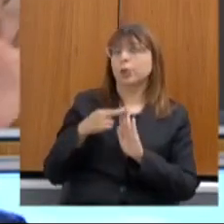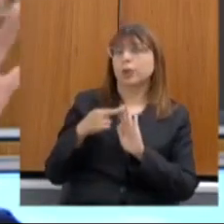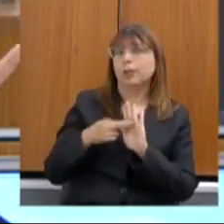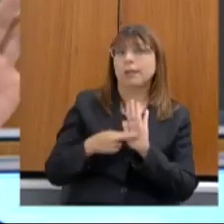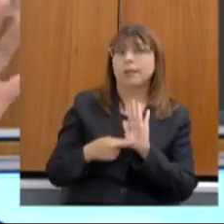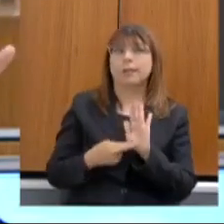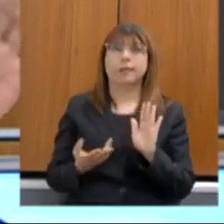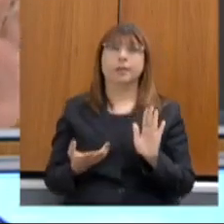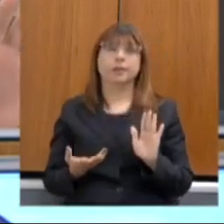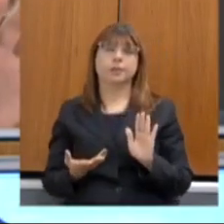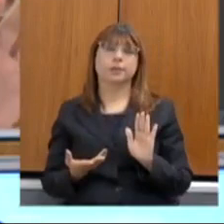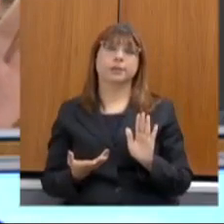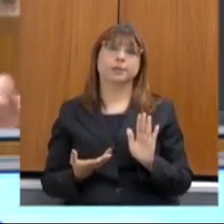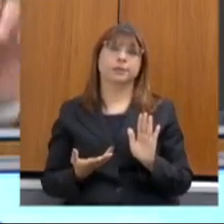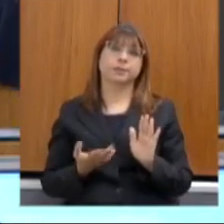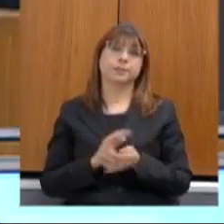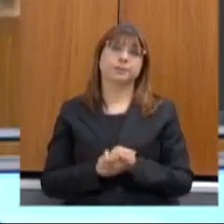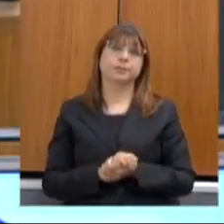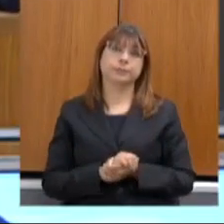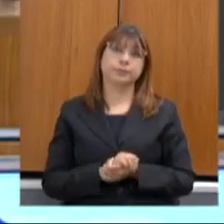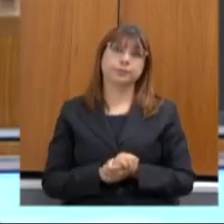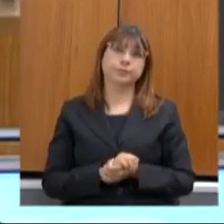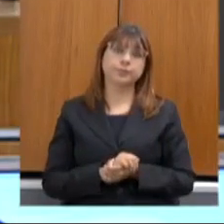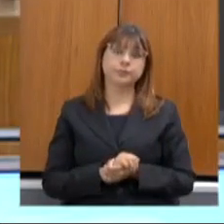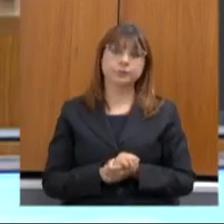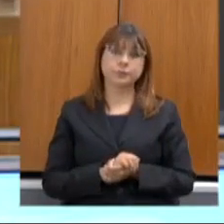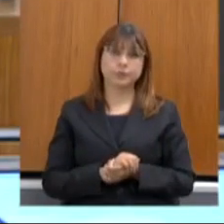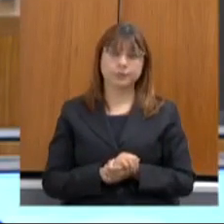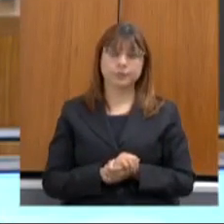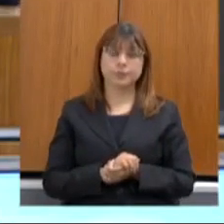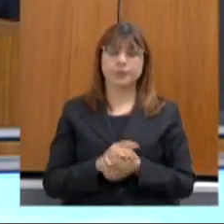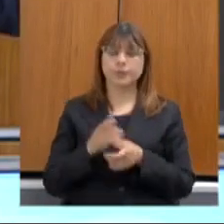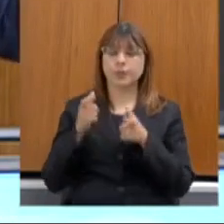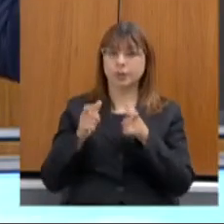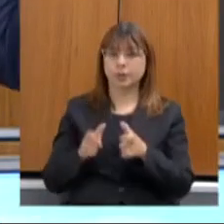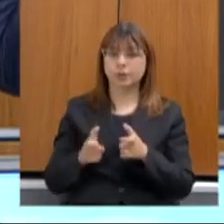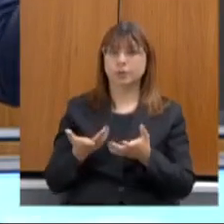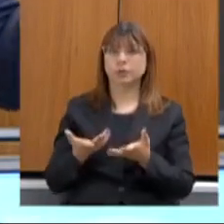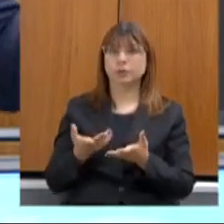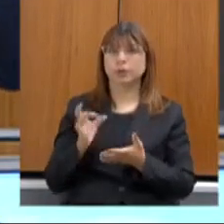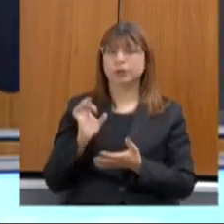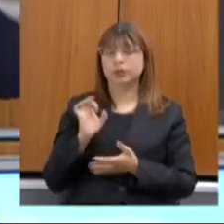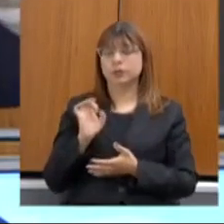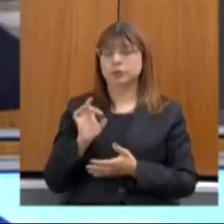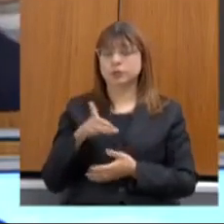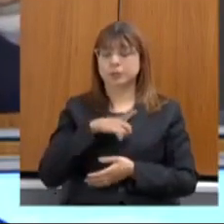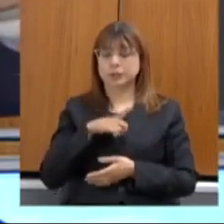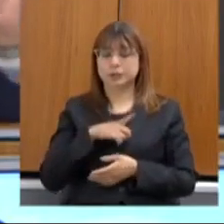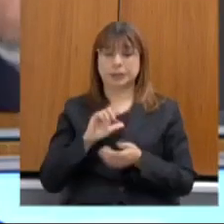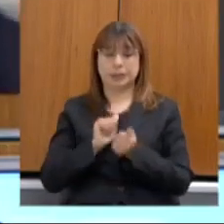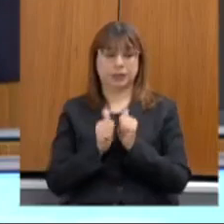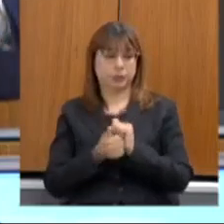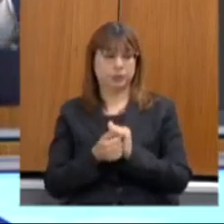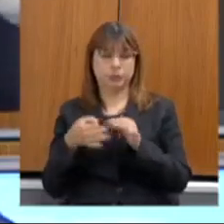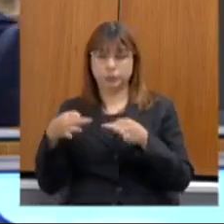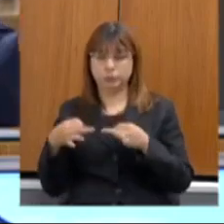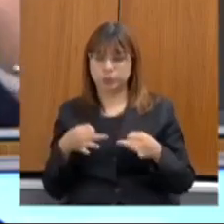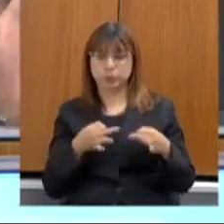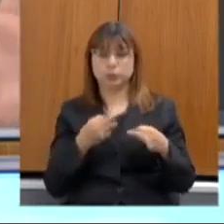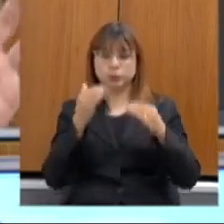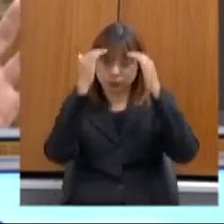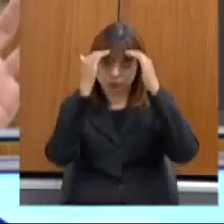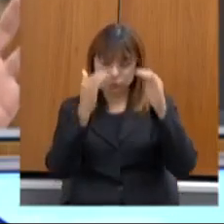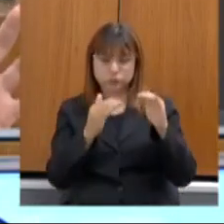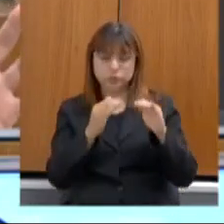que a grosso modo diz o seguinte o pé direito de estabelecimento ter a altura adequada conforme